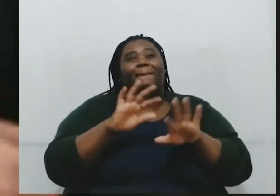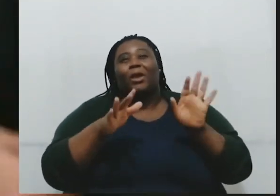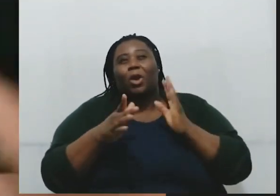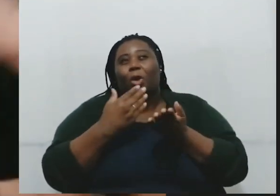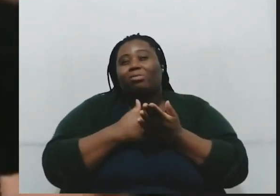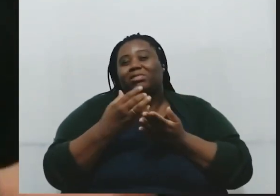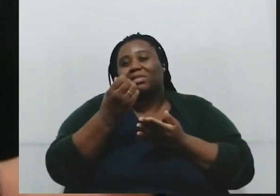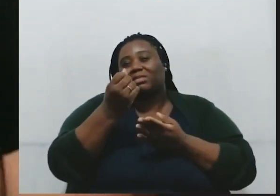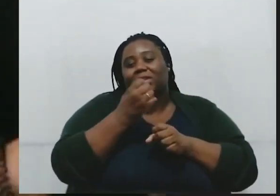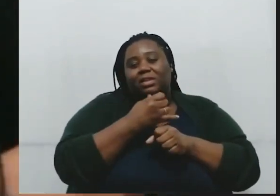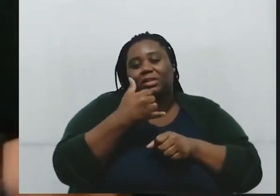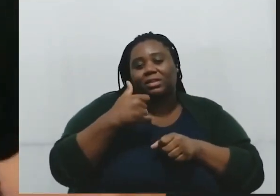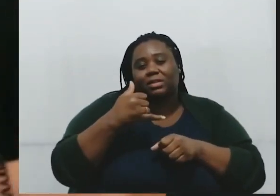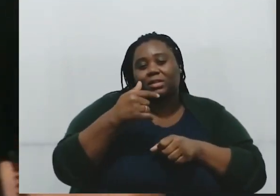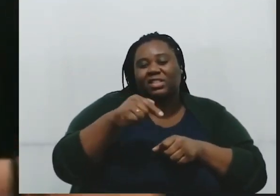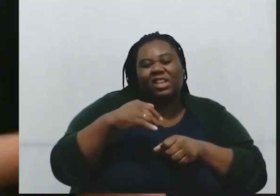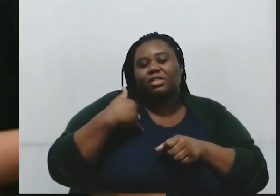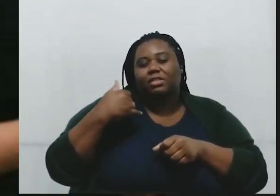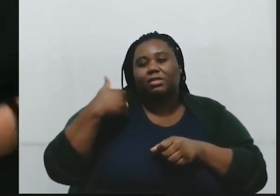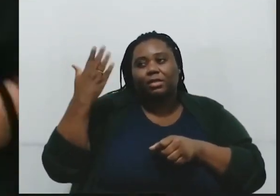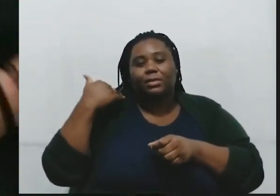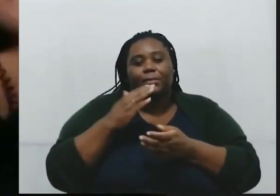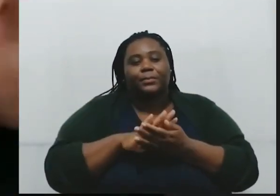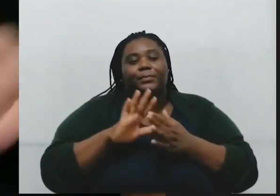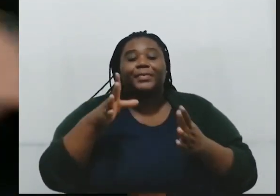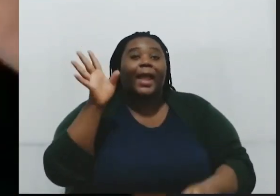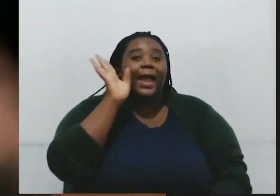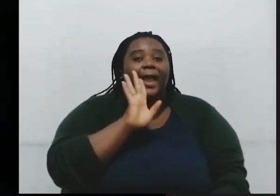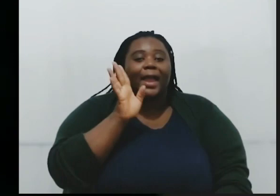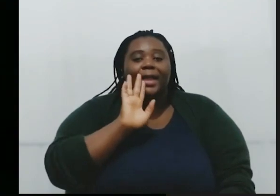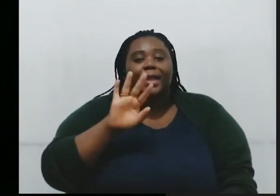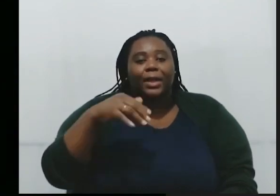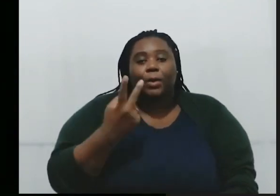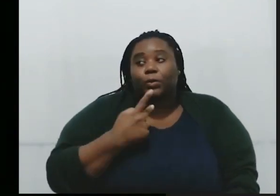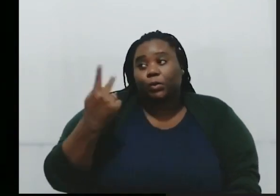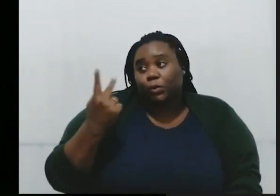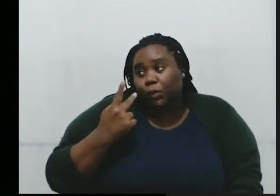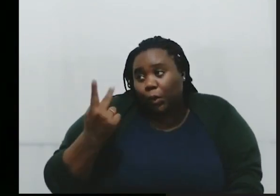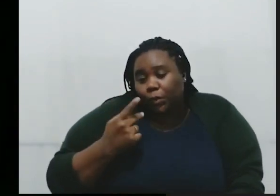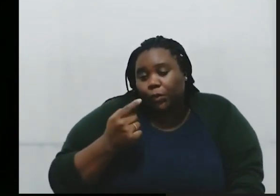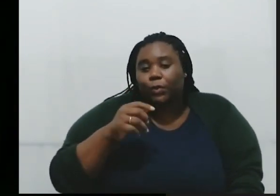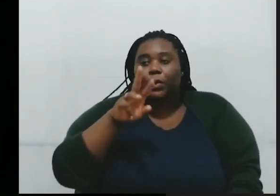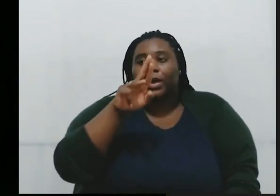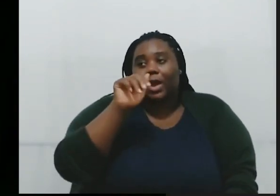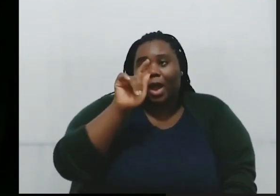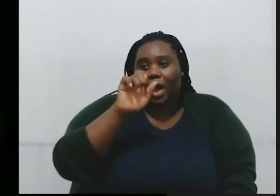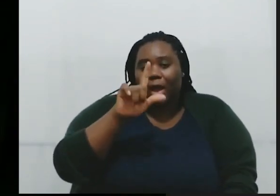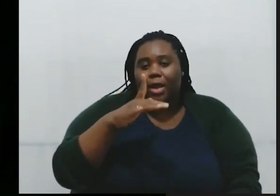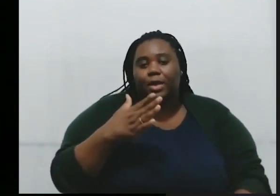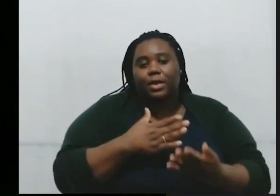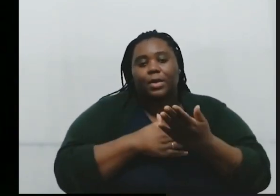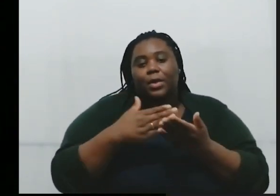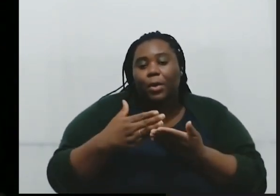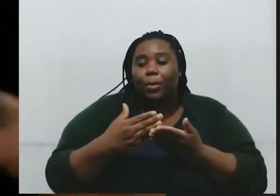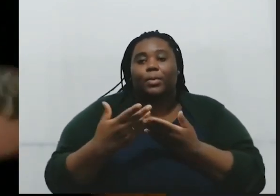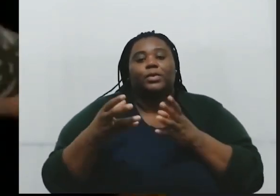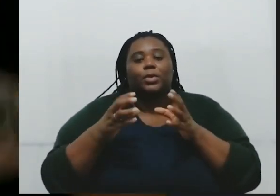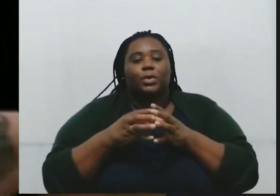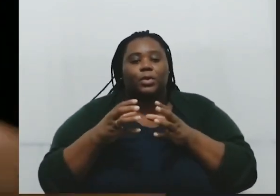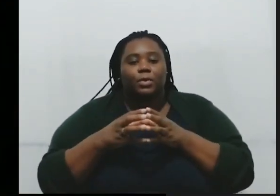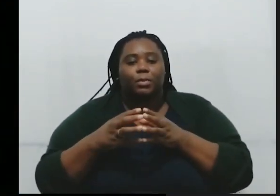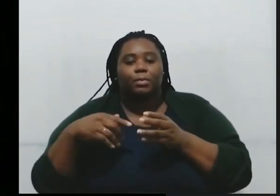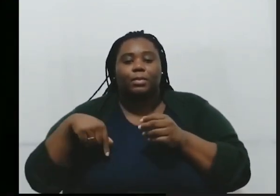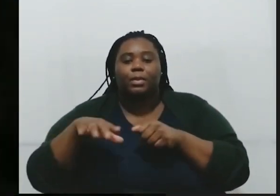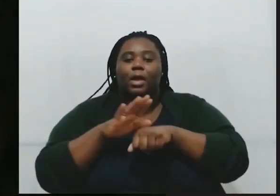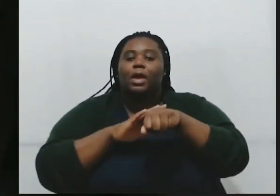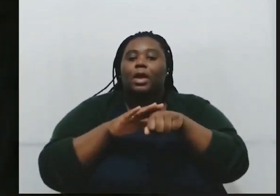das mulheres encenadoras, para conversar, para entender um pouco, né, esse fazer da direção teatral e tal, e veio,